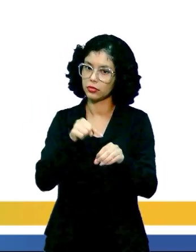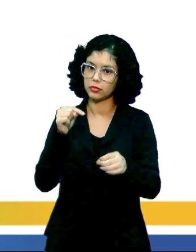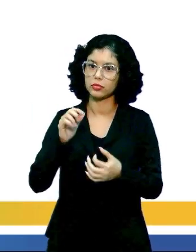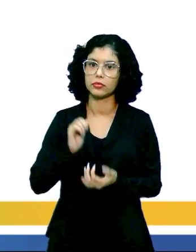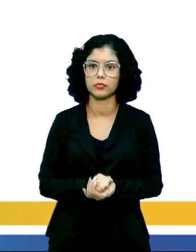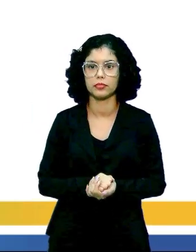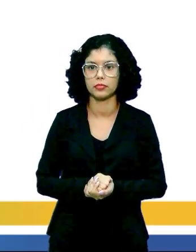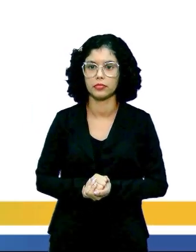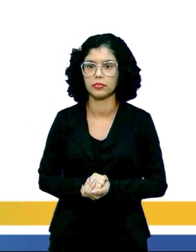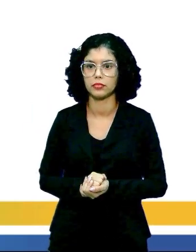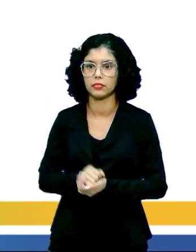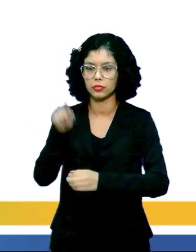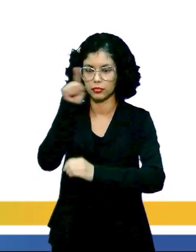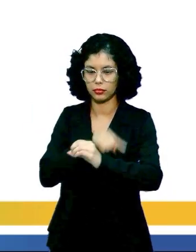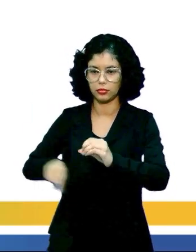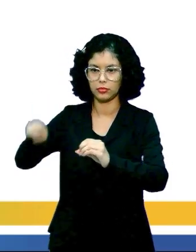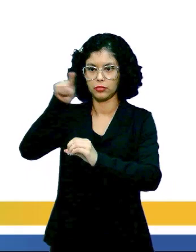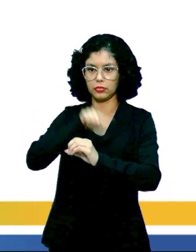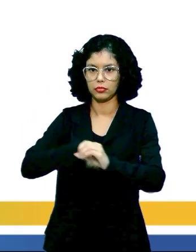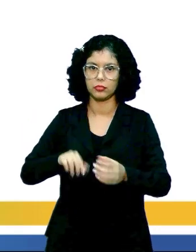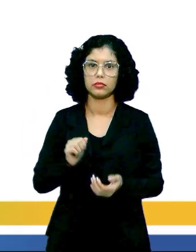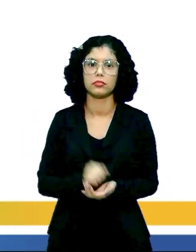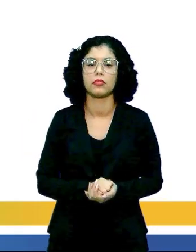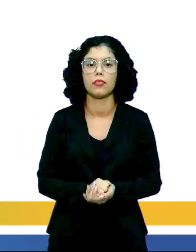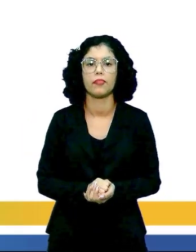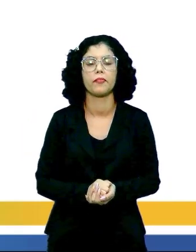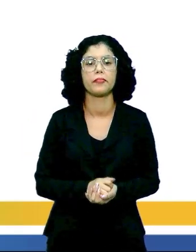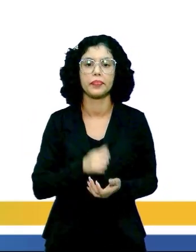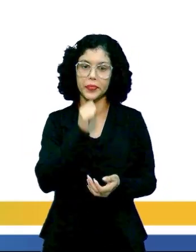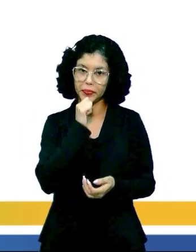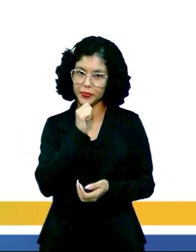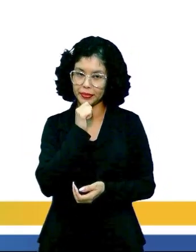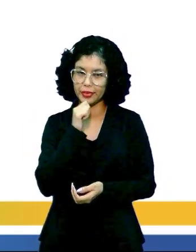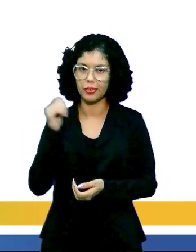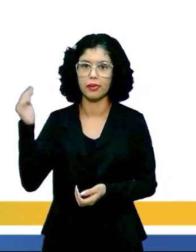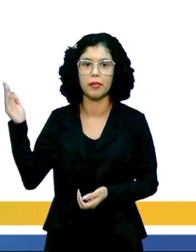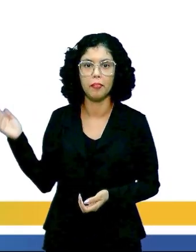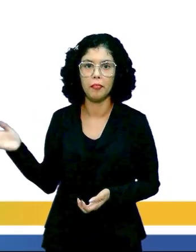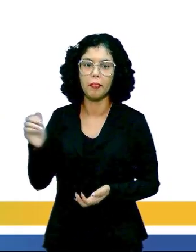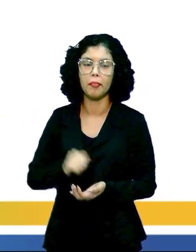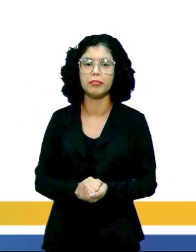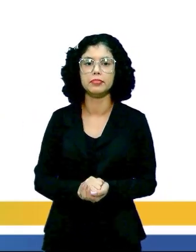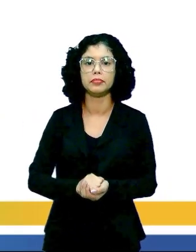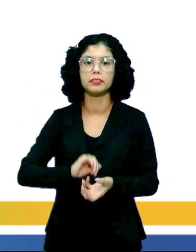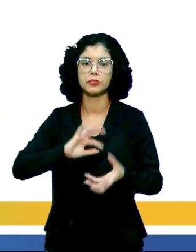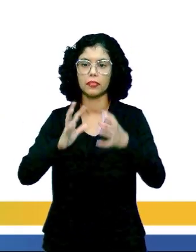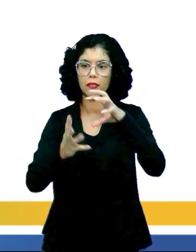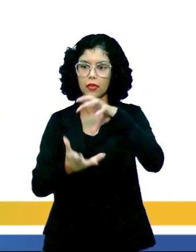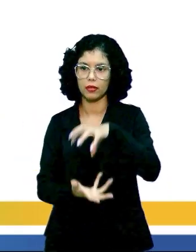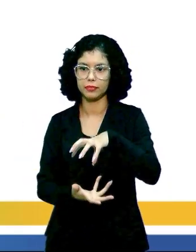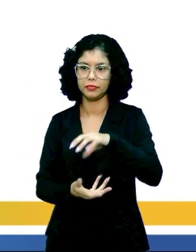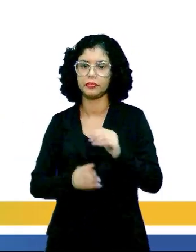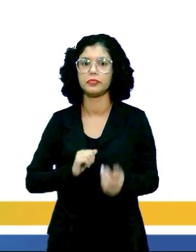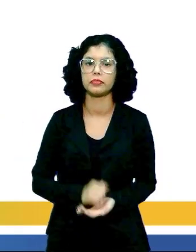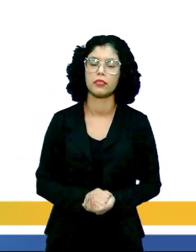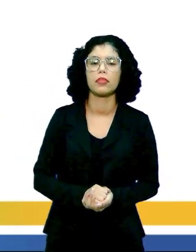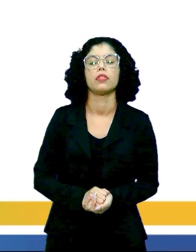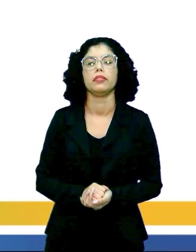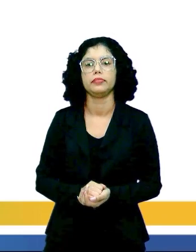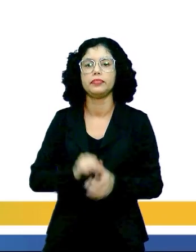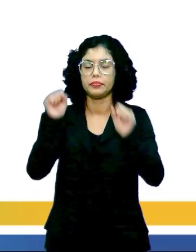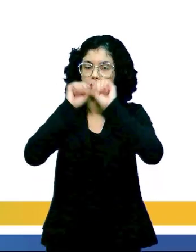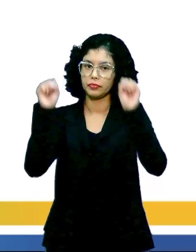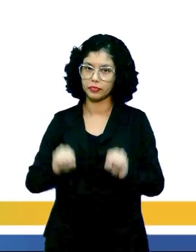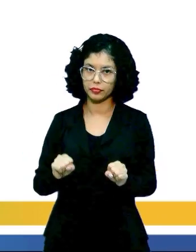tem uma eletrosfera. Aí na tela nós podemos chamar o modelo de Rutherford de modelo planetário ou modelo de